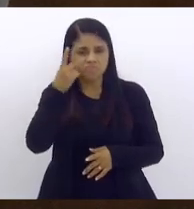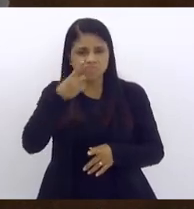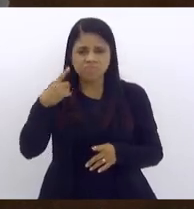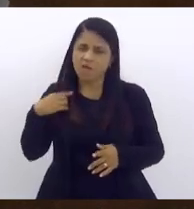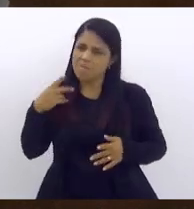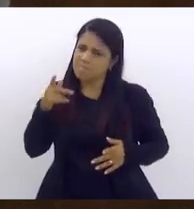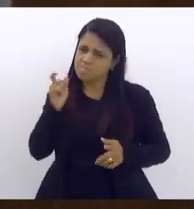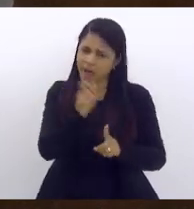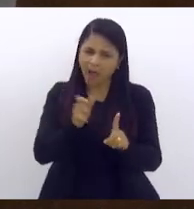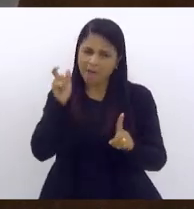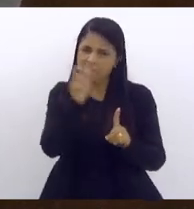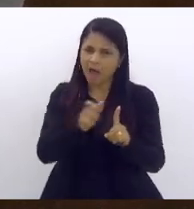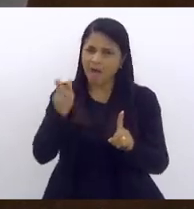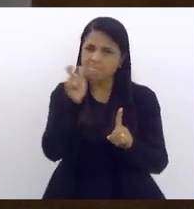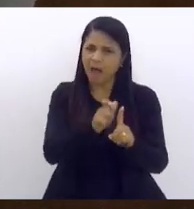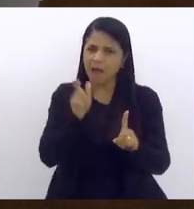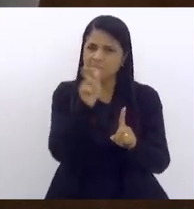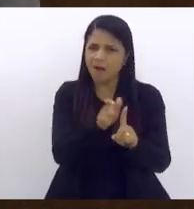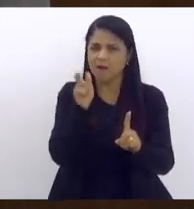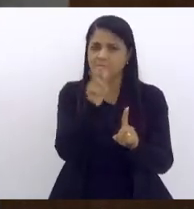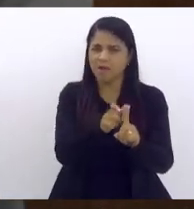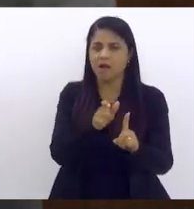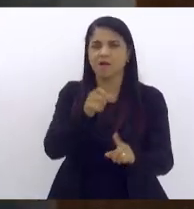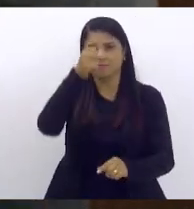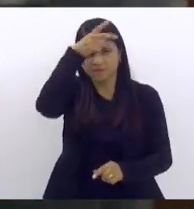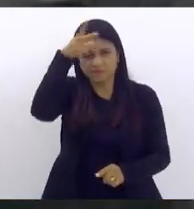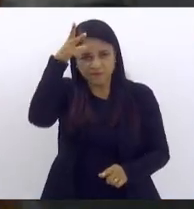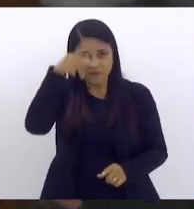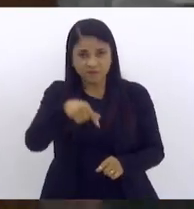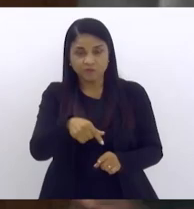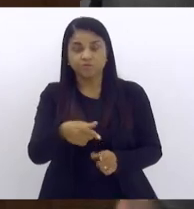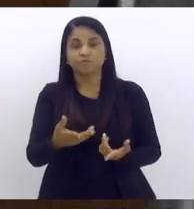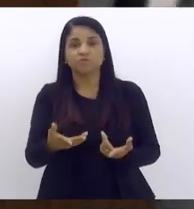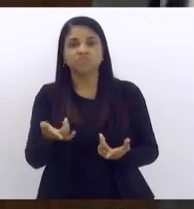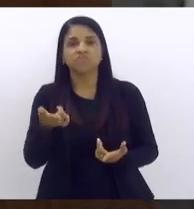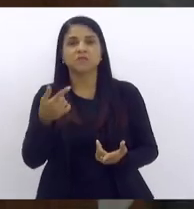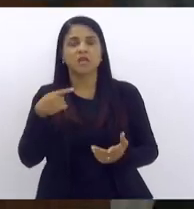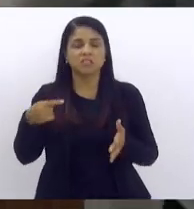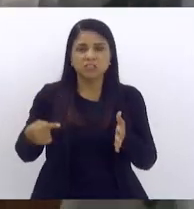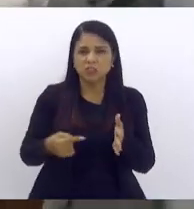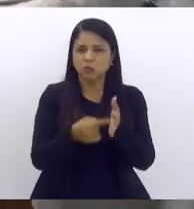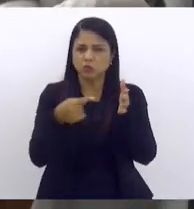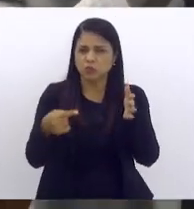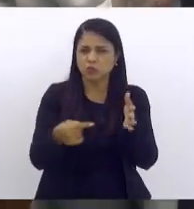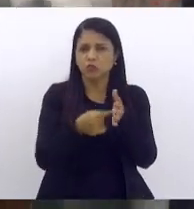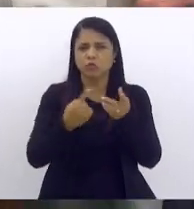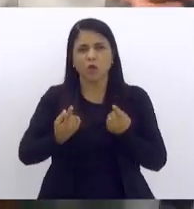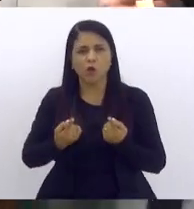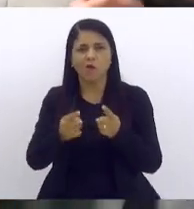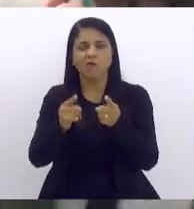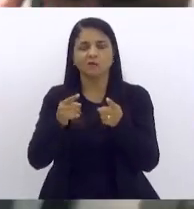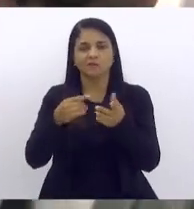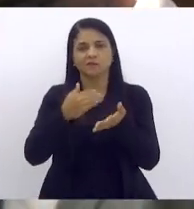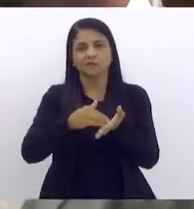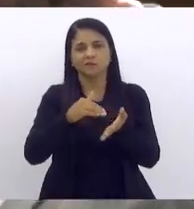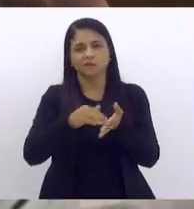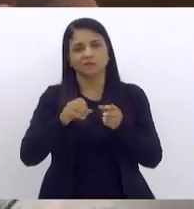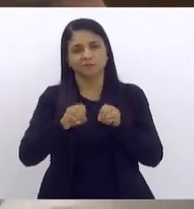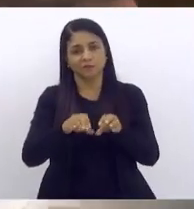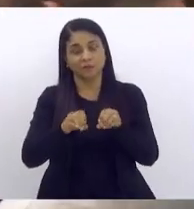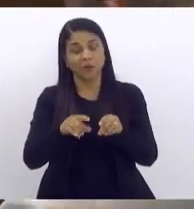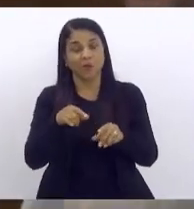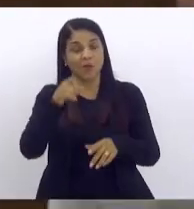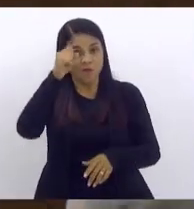encurralado perante as denúncias que fizemos aqui contra a Secretaria de Educação, e acabou assinando